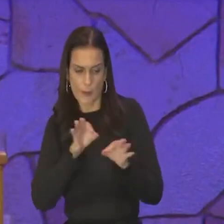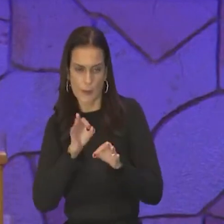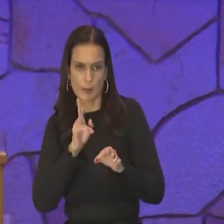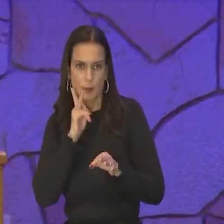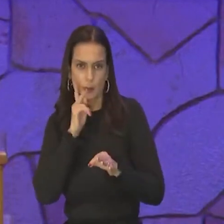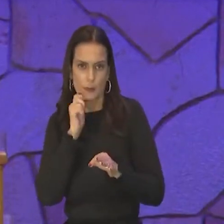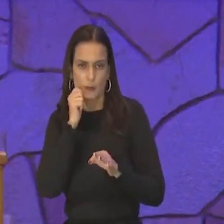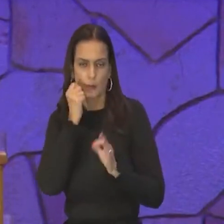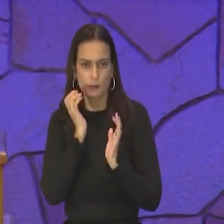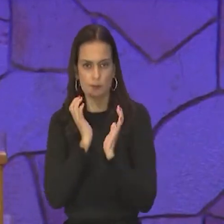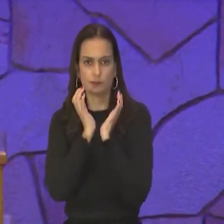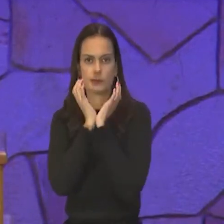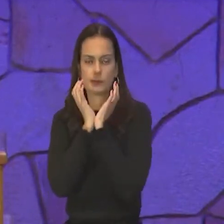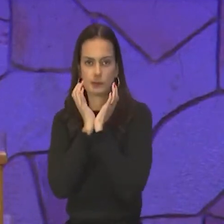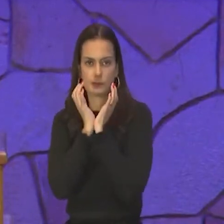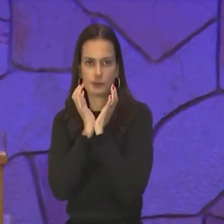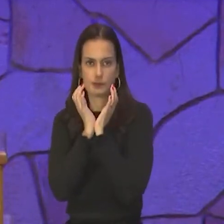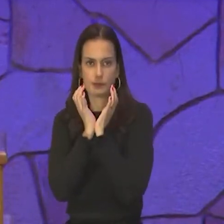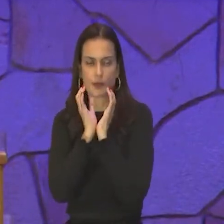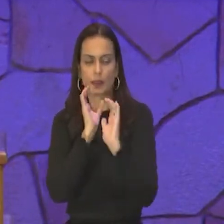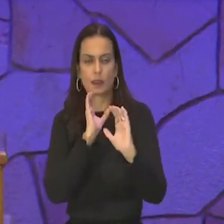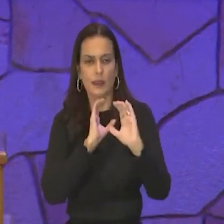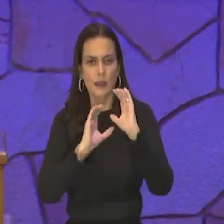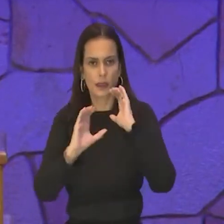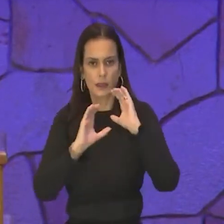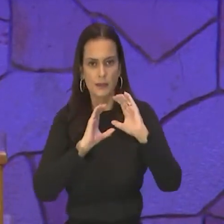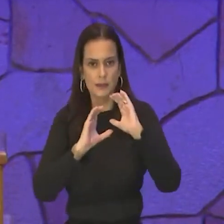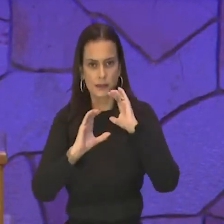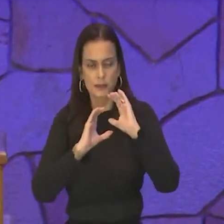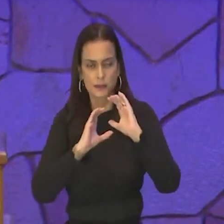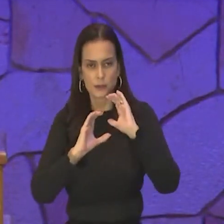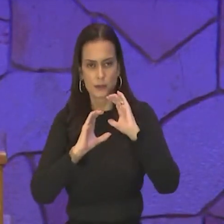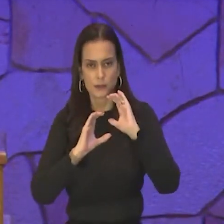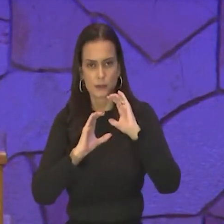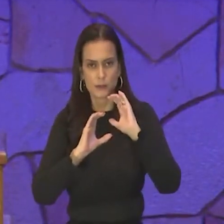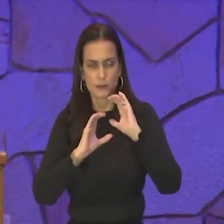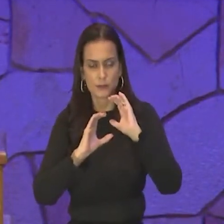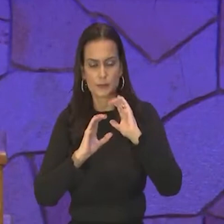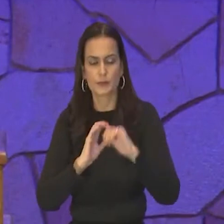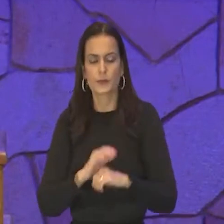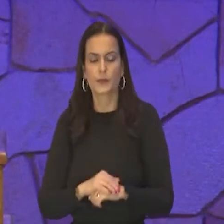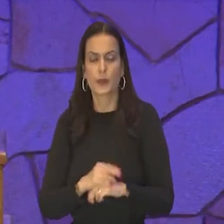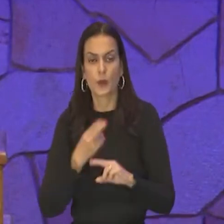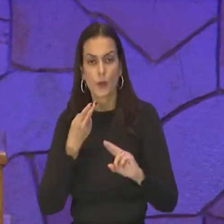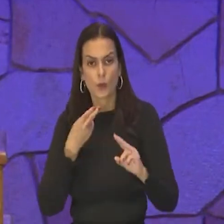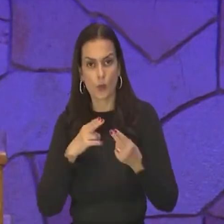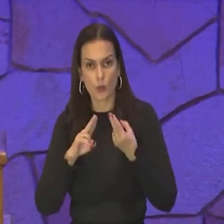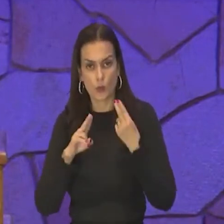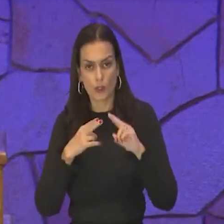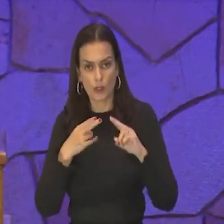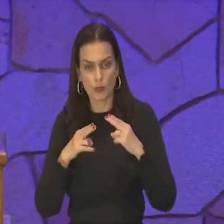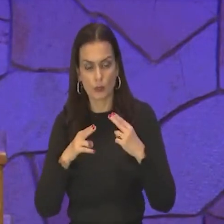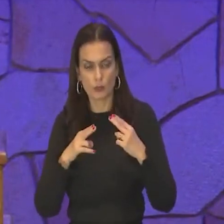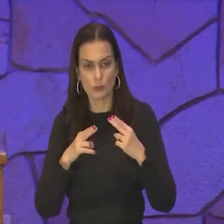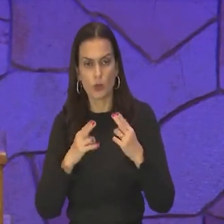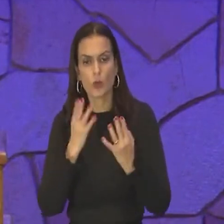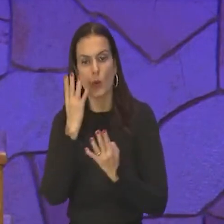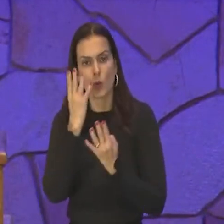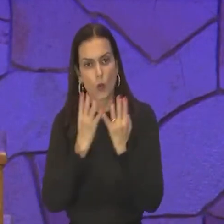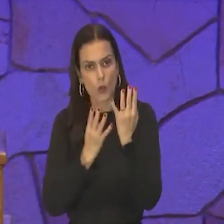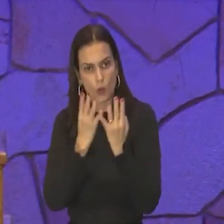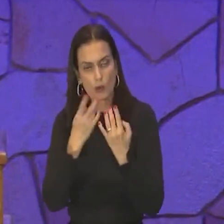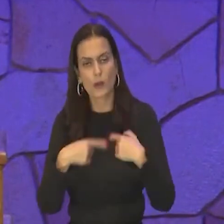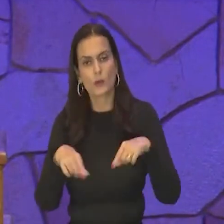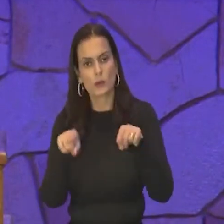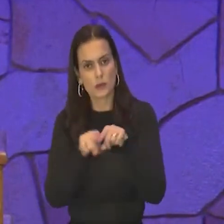Senhor. Estaremos assim, cantando alvo mais que a neve, o coro cantando,